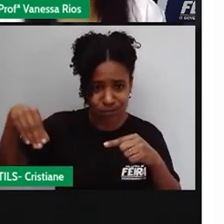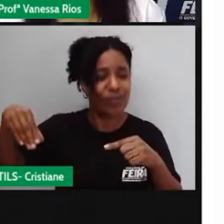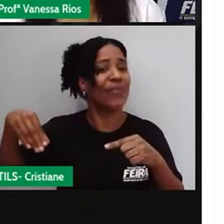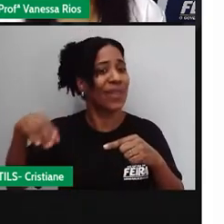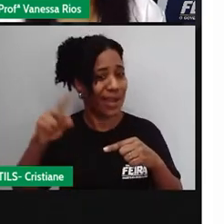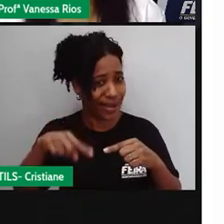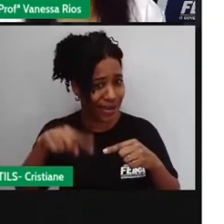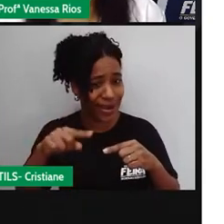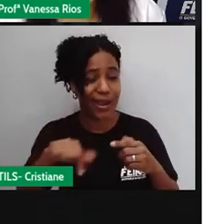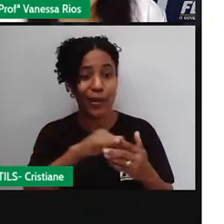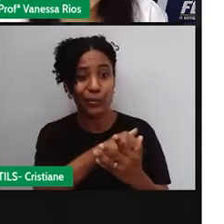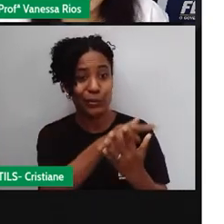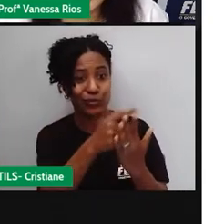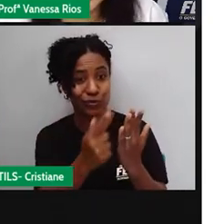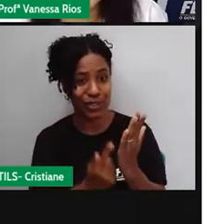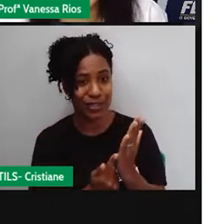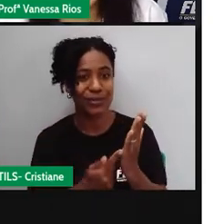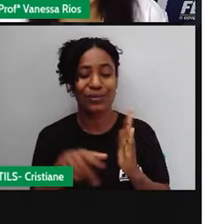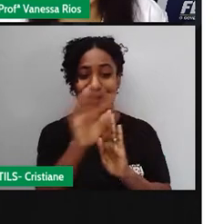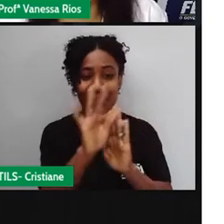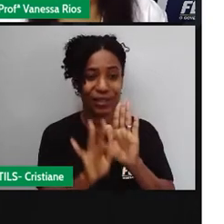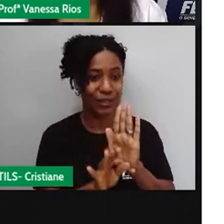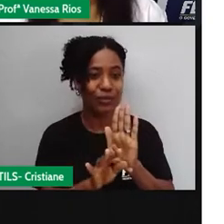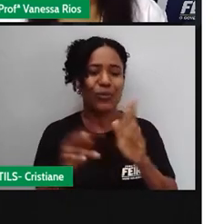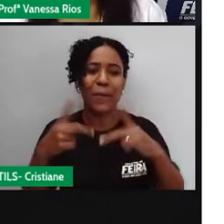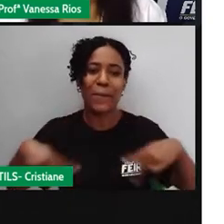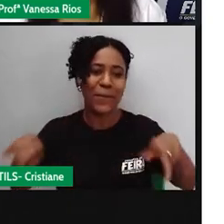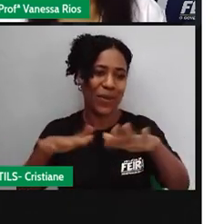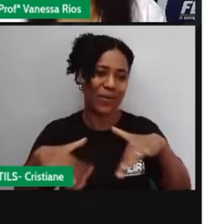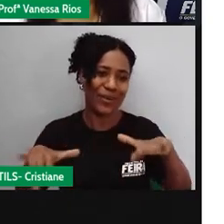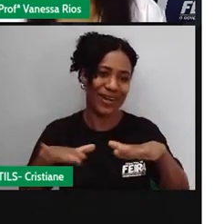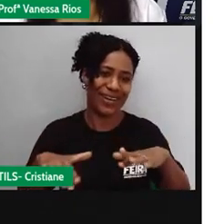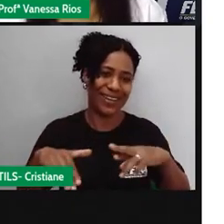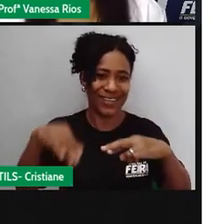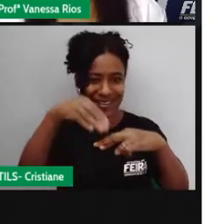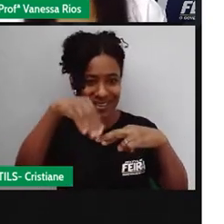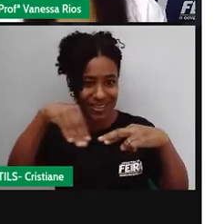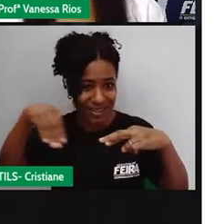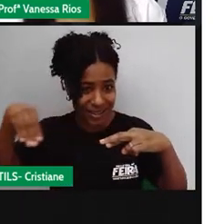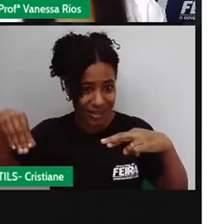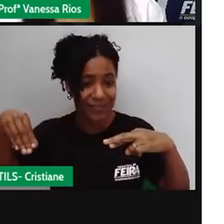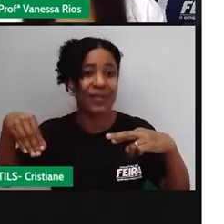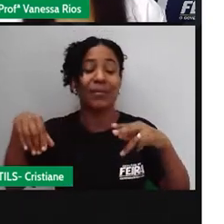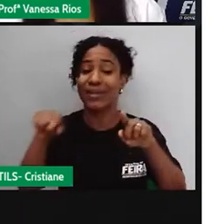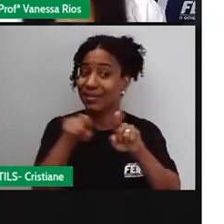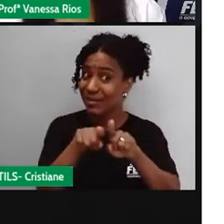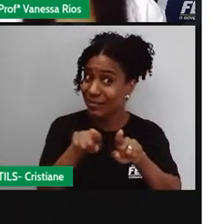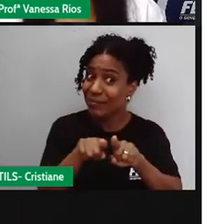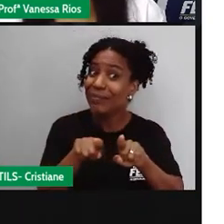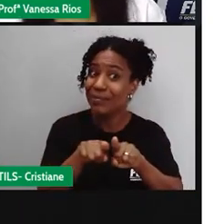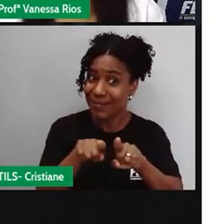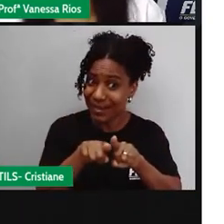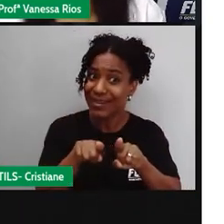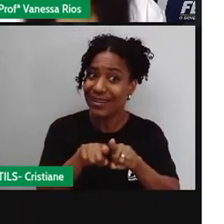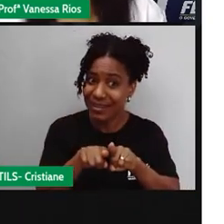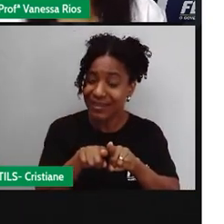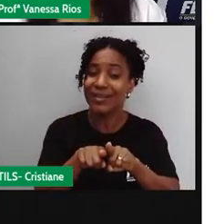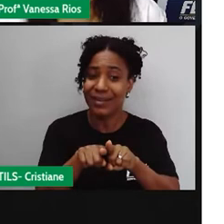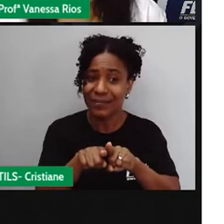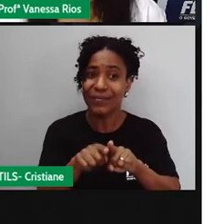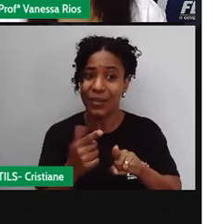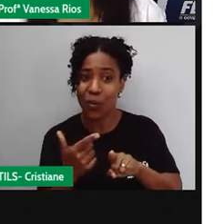popular, a literatura de cordel. Mas, assim, é importante saber que Patativa do Açaré representa também